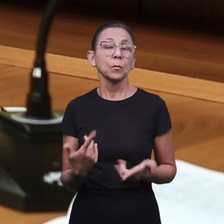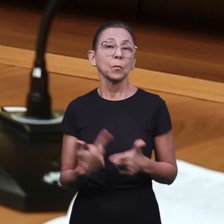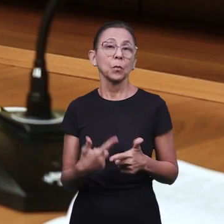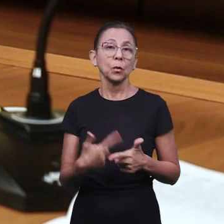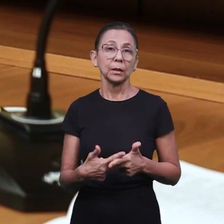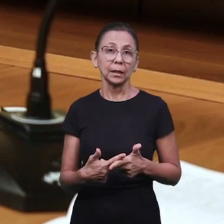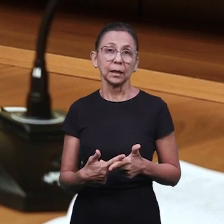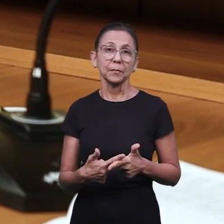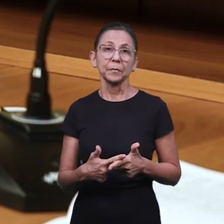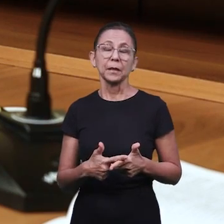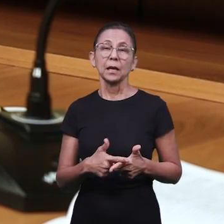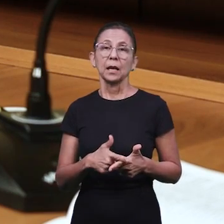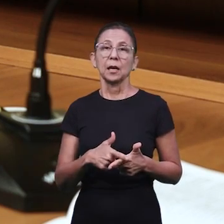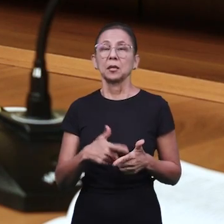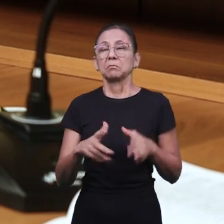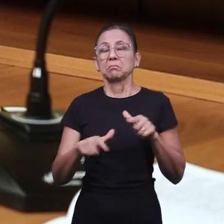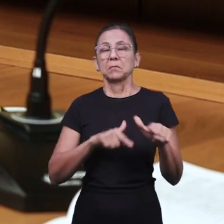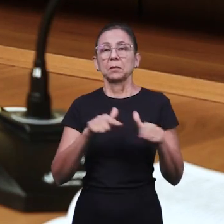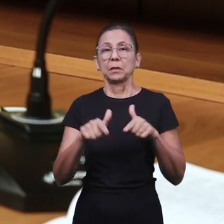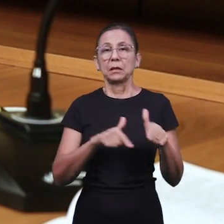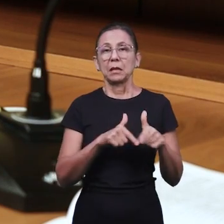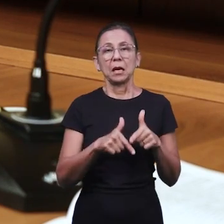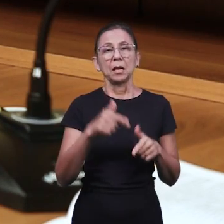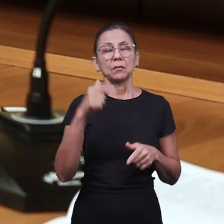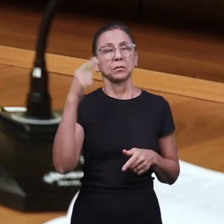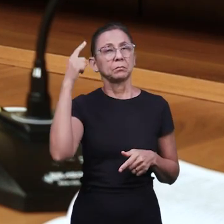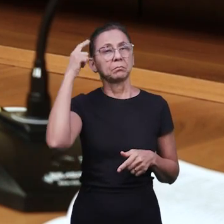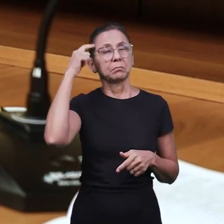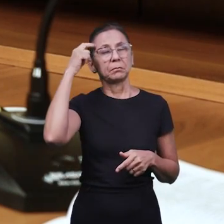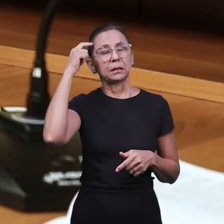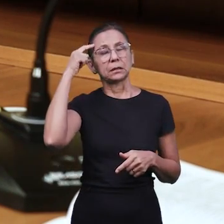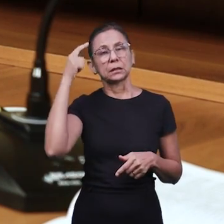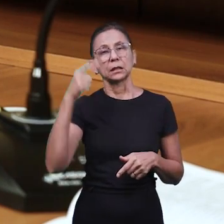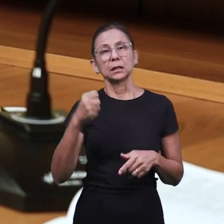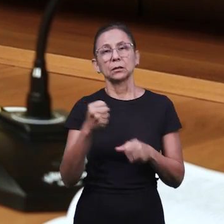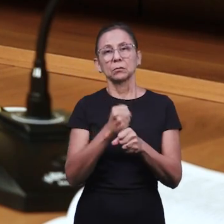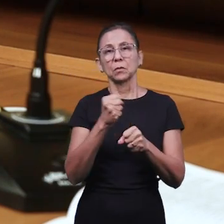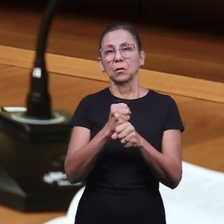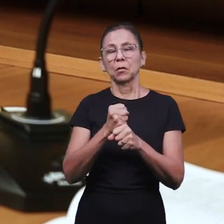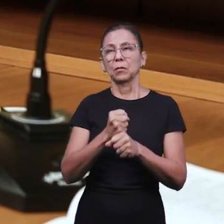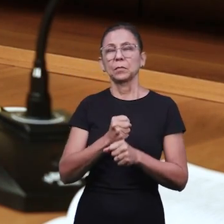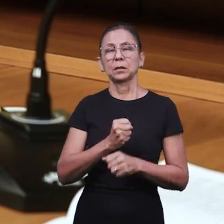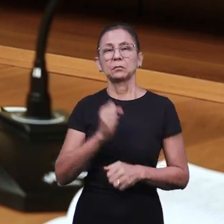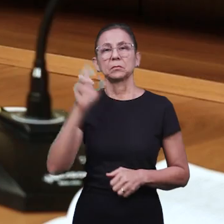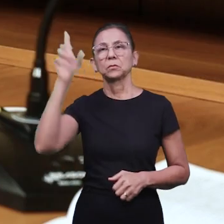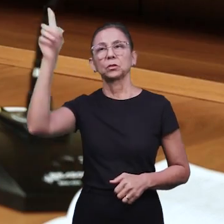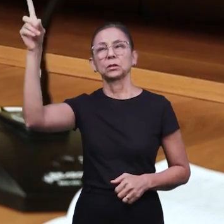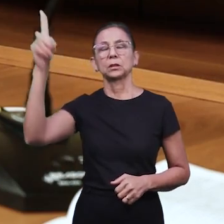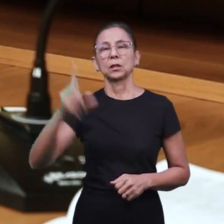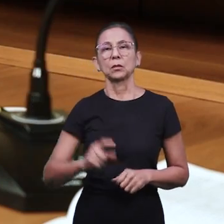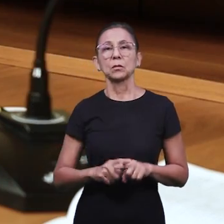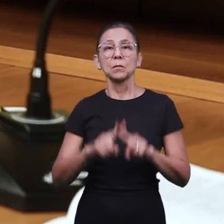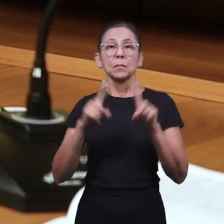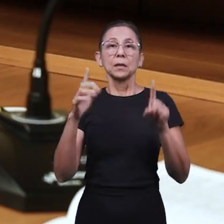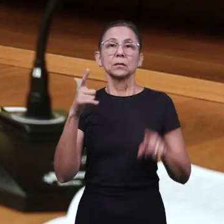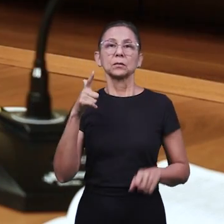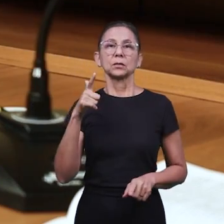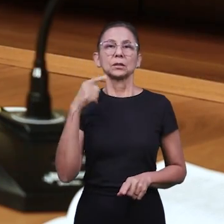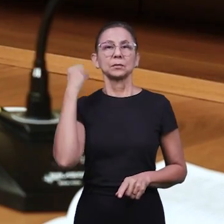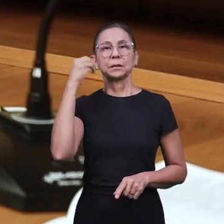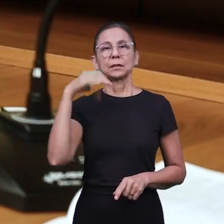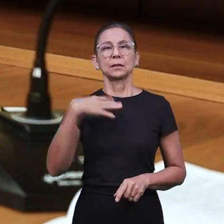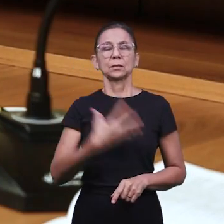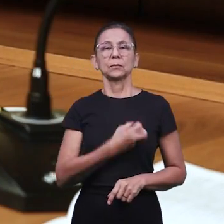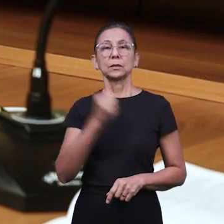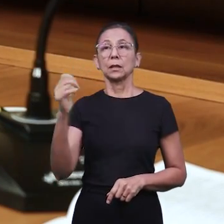Uhum. E a Bíblia diz que em determinado momento do caminho uma luz brilhou. Foi a experiência.